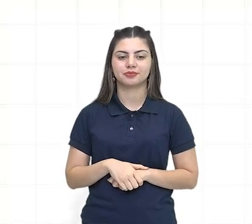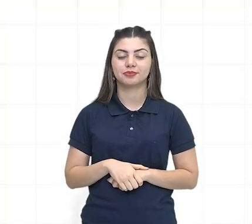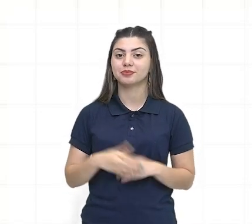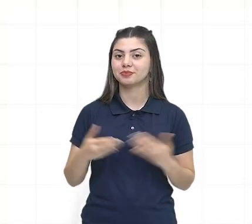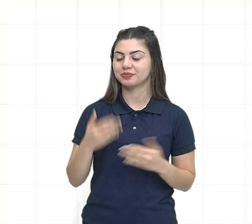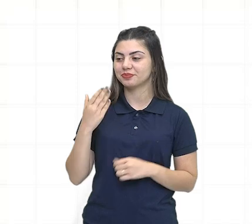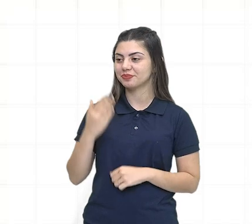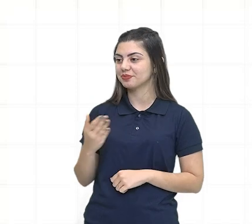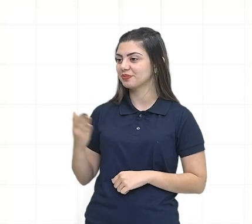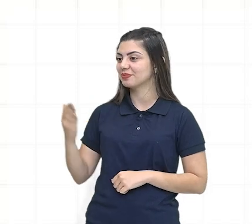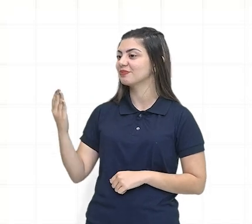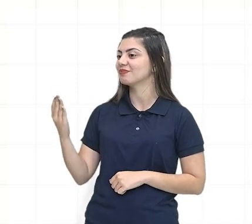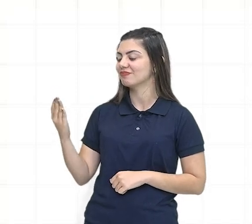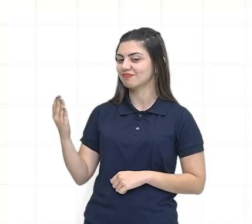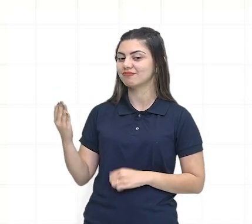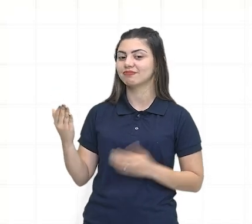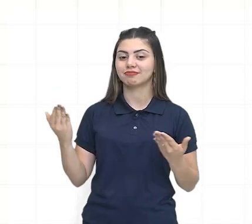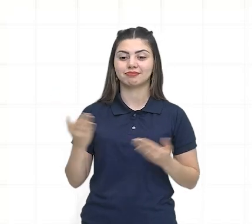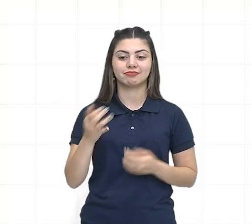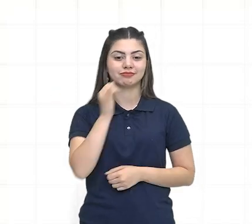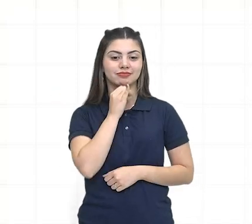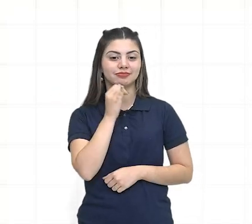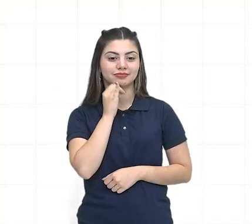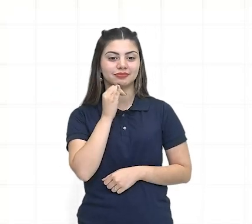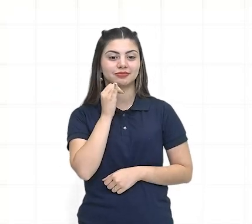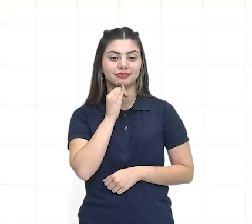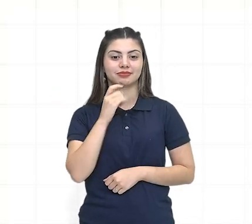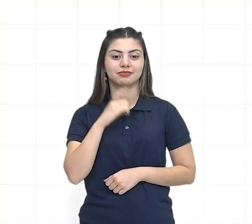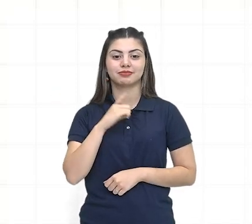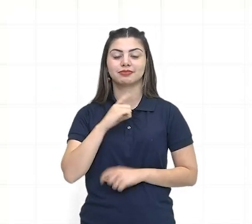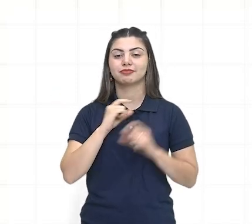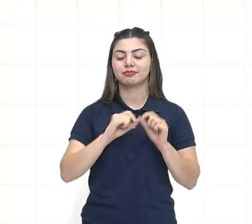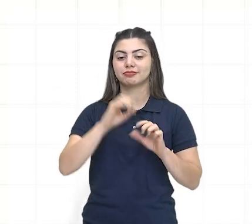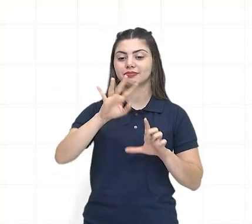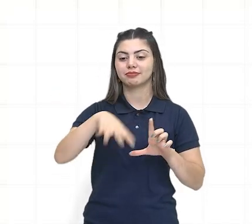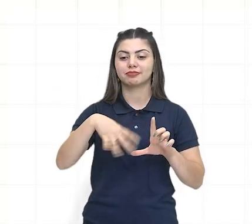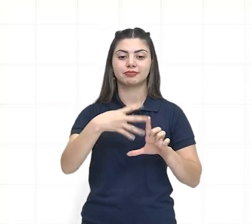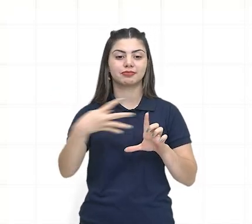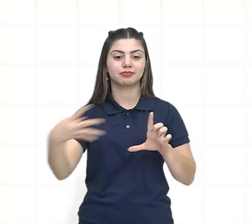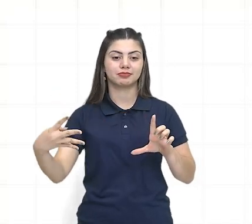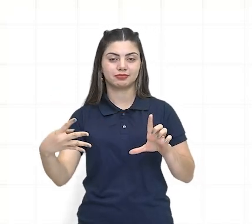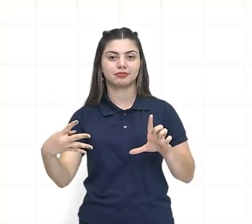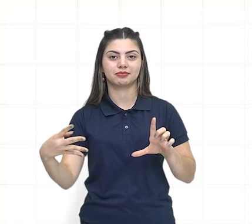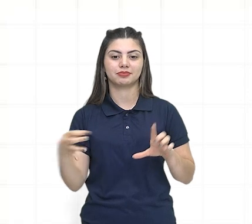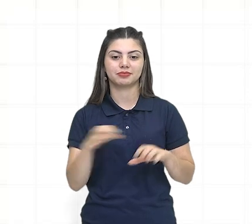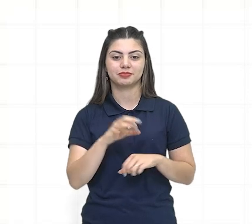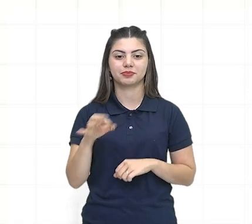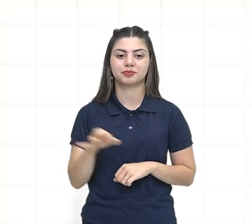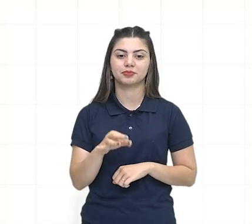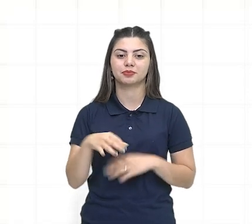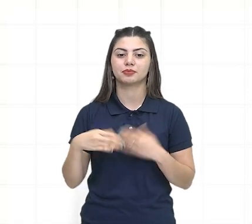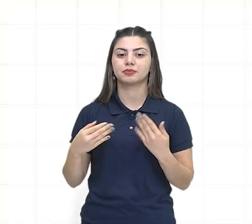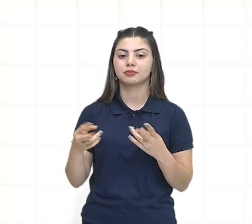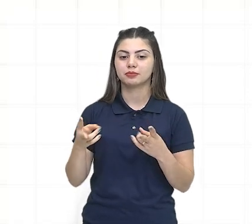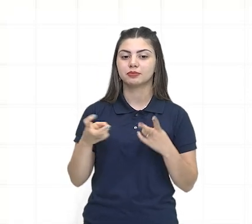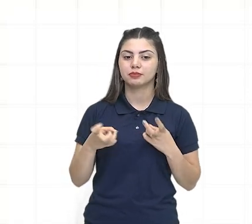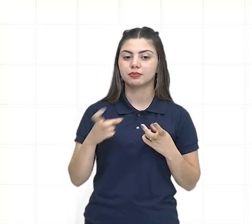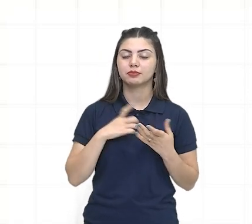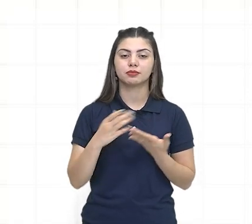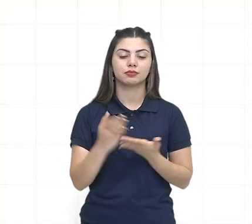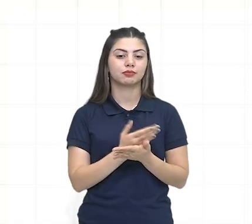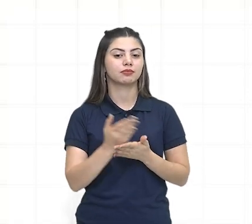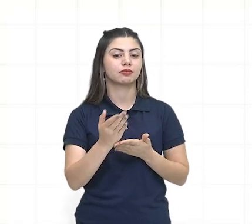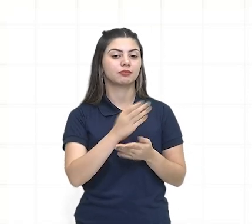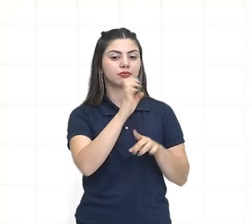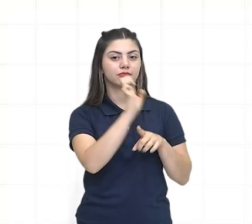Olha aqui, um exemplo de tabela qualitativa, ou seja, de qualidade. Nós temos aqui alguns